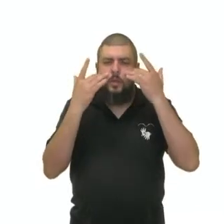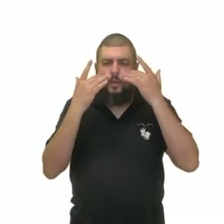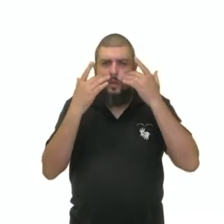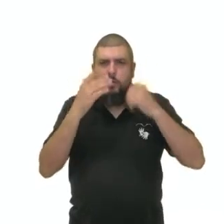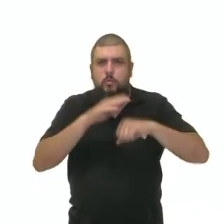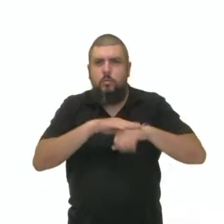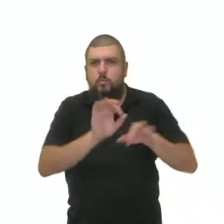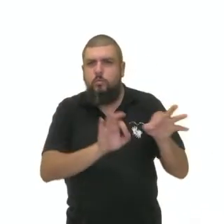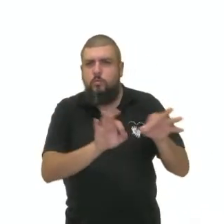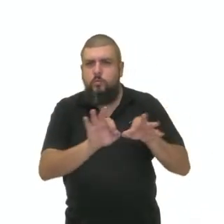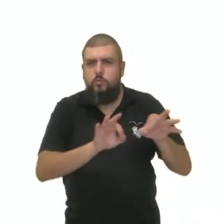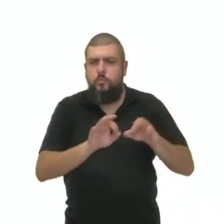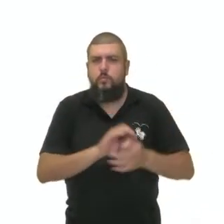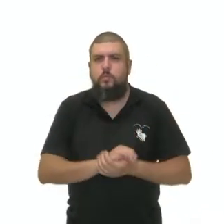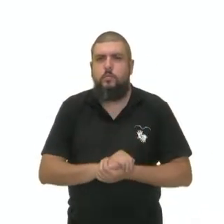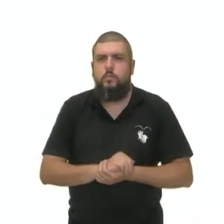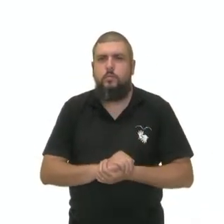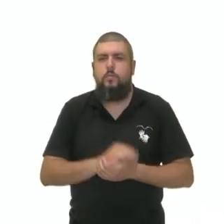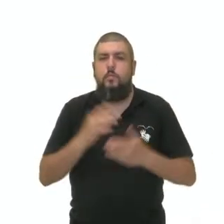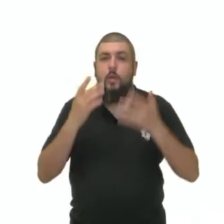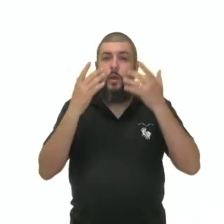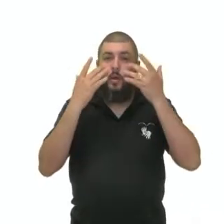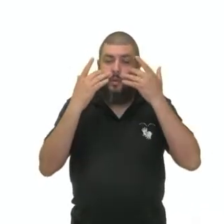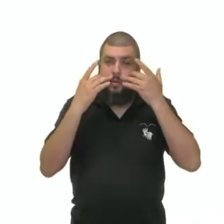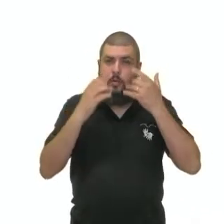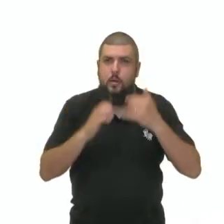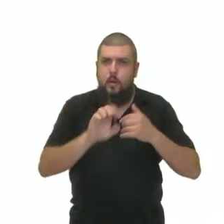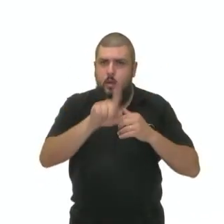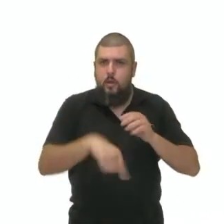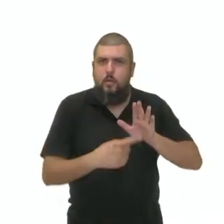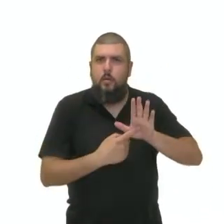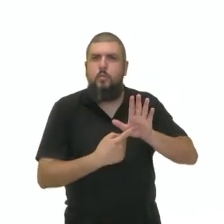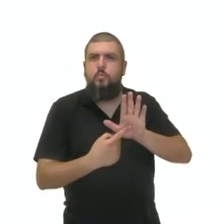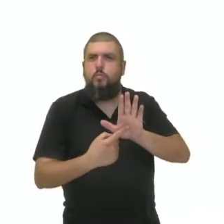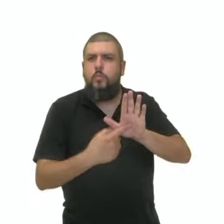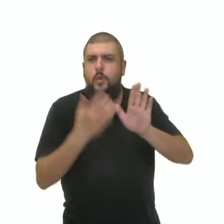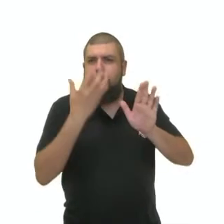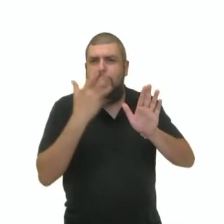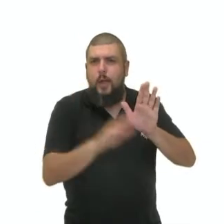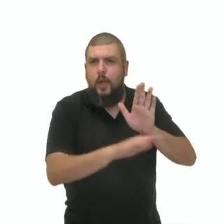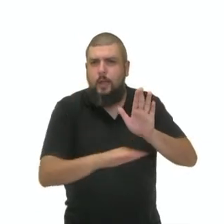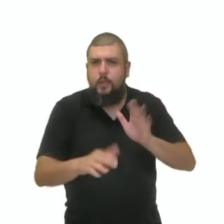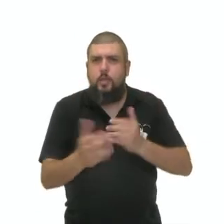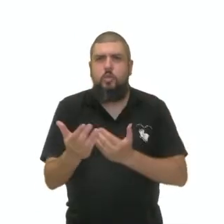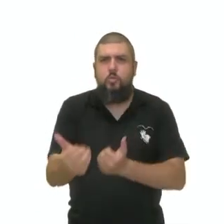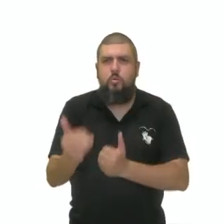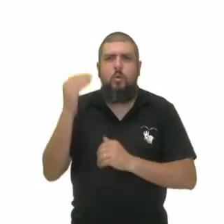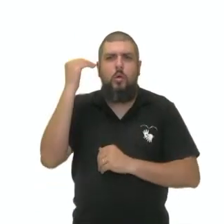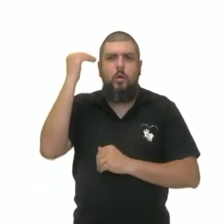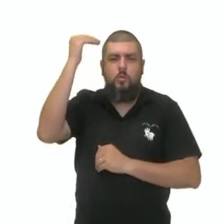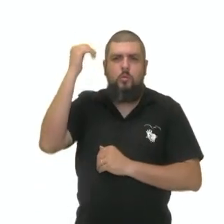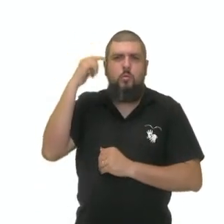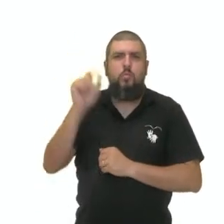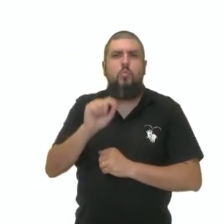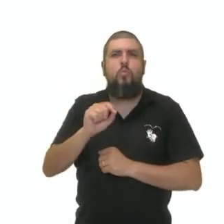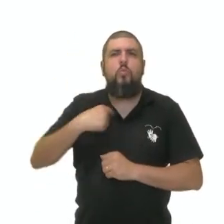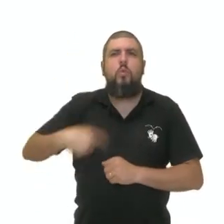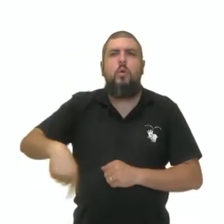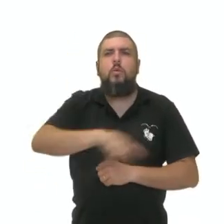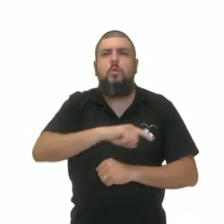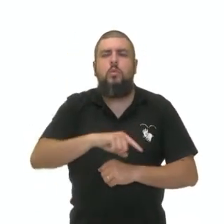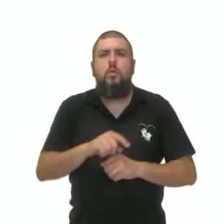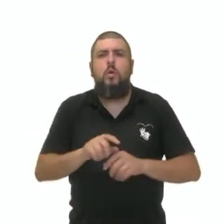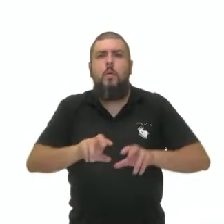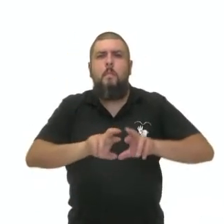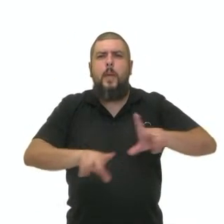artista. A peça teve a intenção de mostrar às crianças, jovens e adultos o quanto somos potentes na